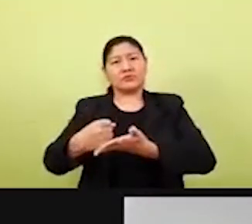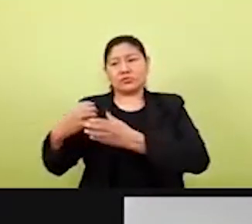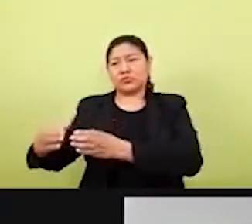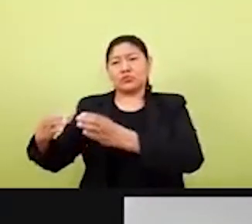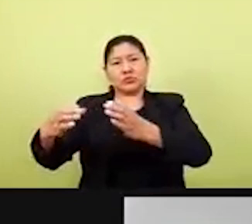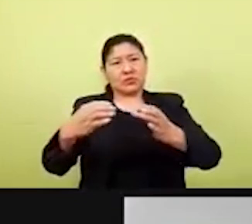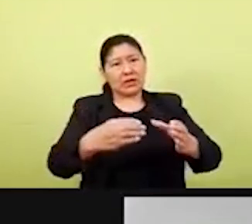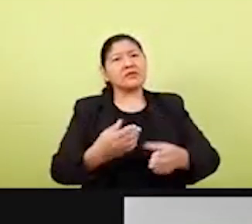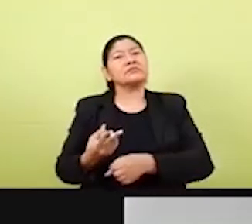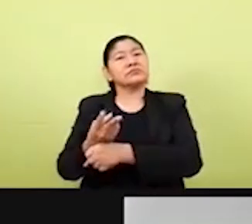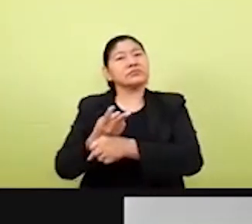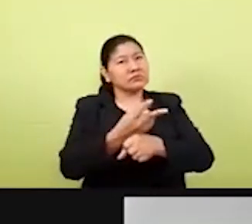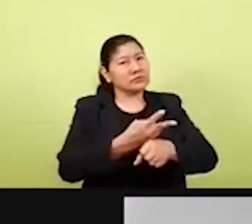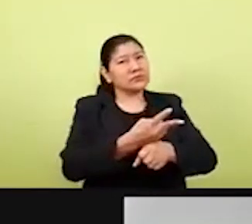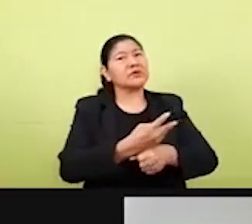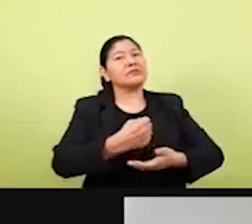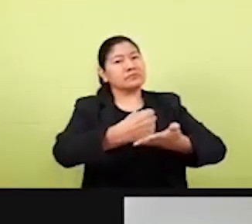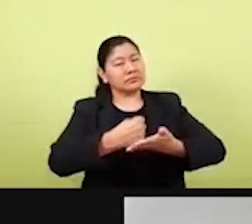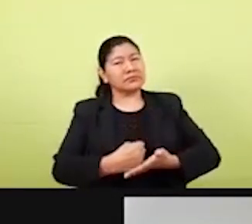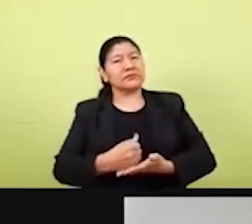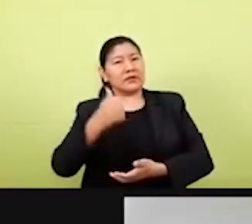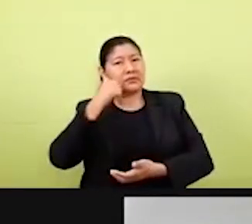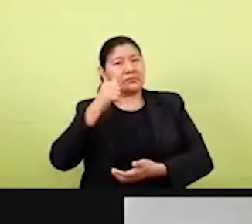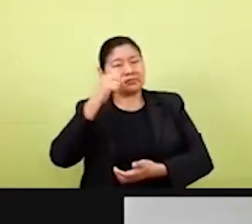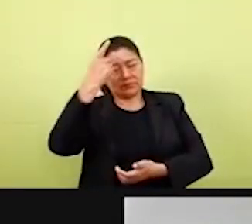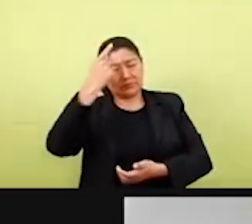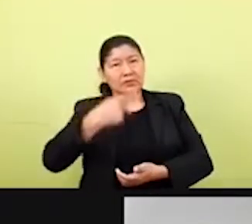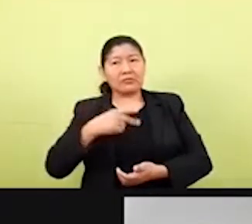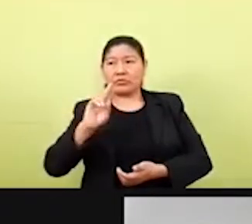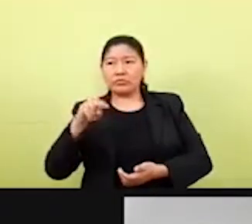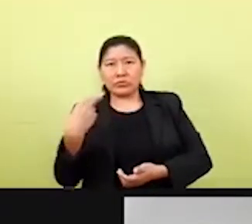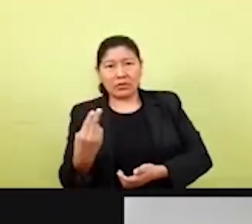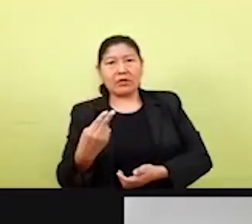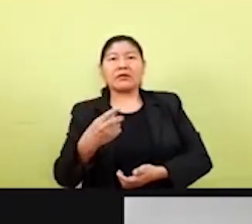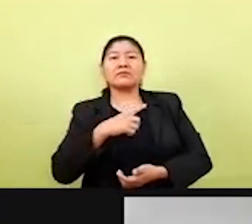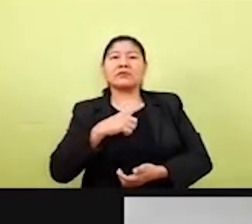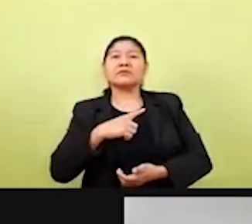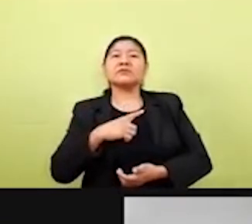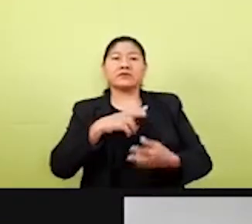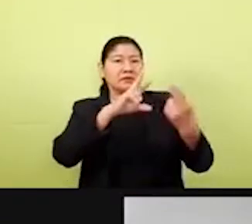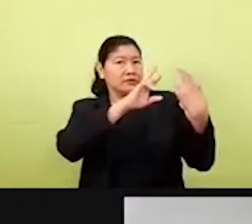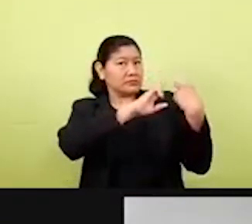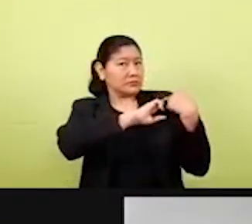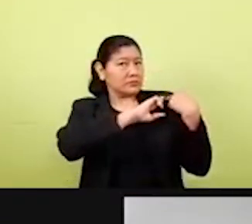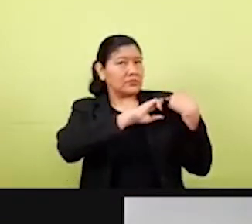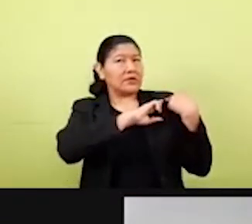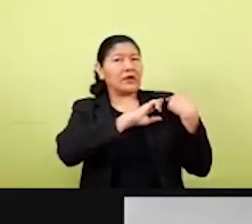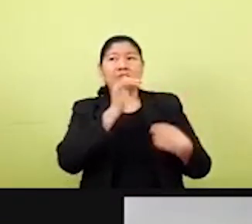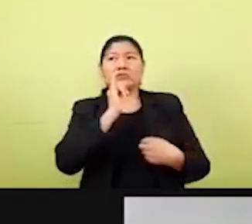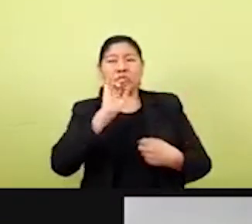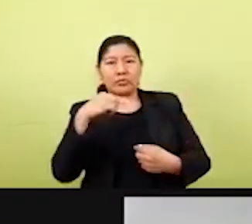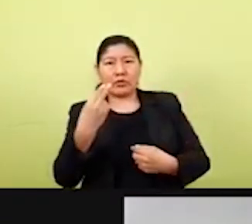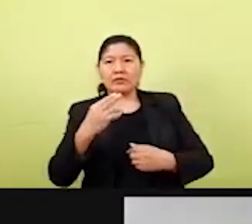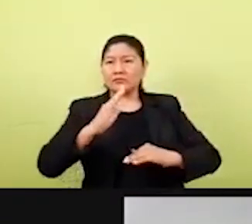para ajudá-la nesse momento. E nós, enquanto pessoas que não somos profissionais, né,